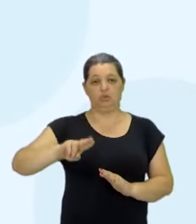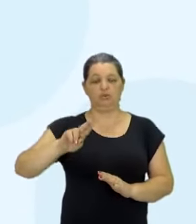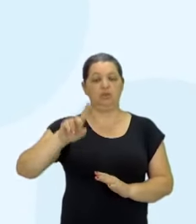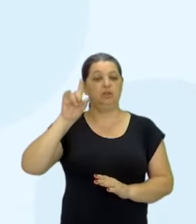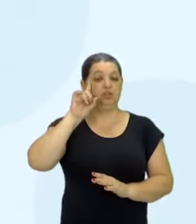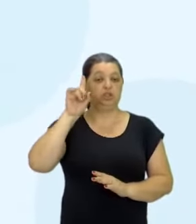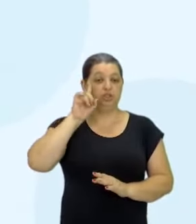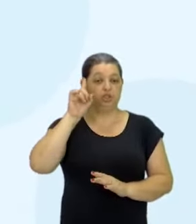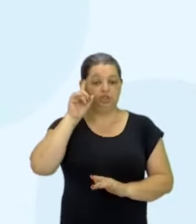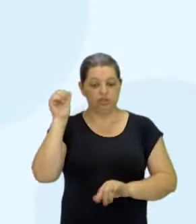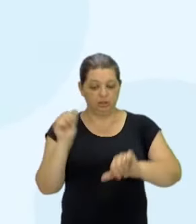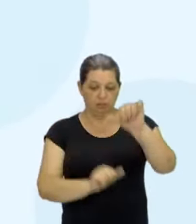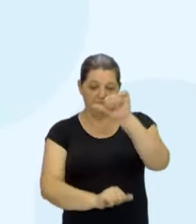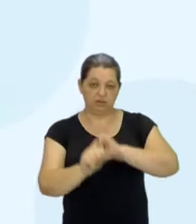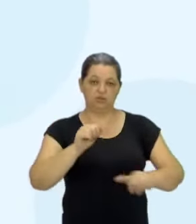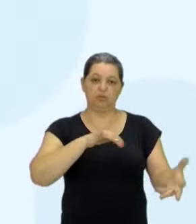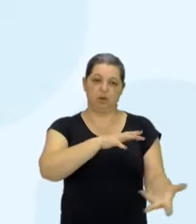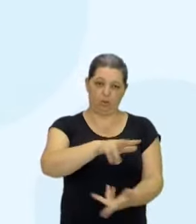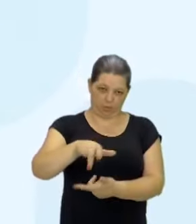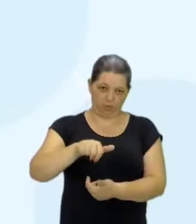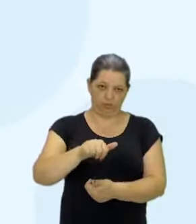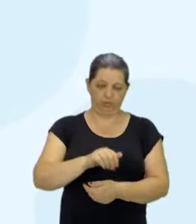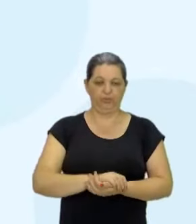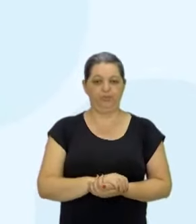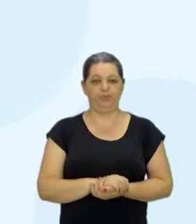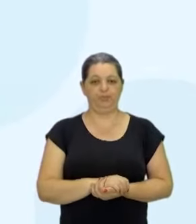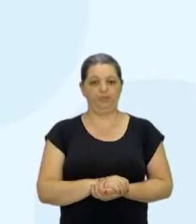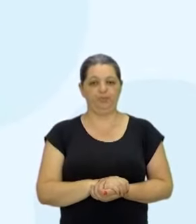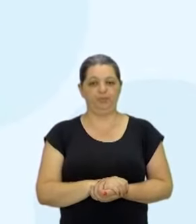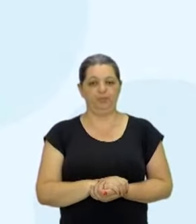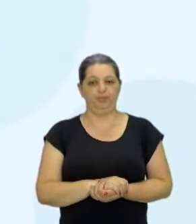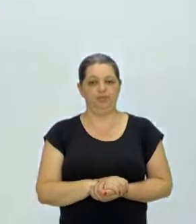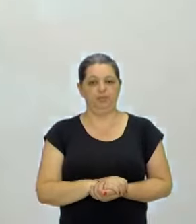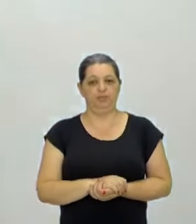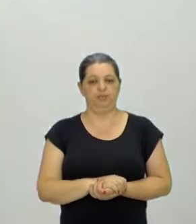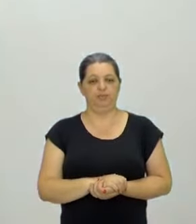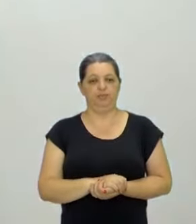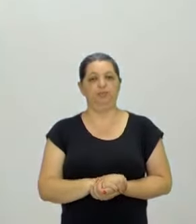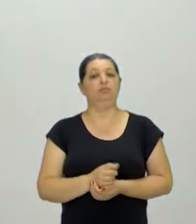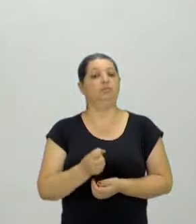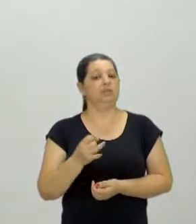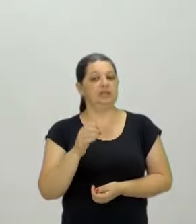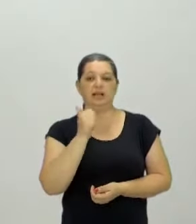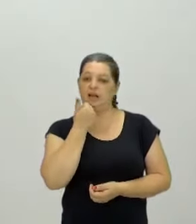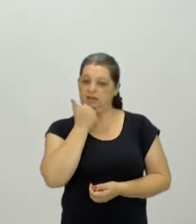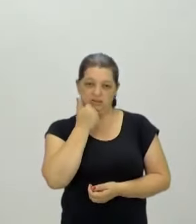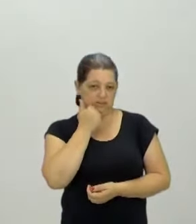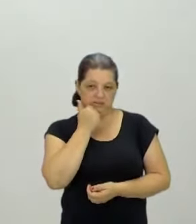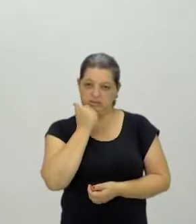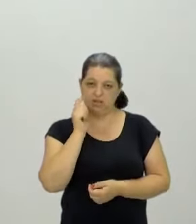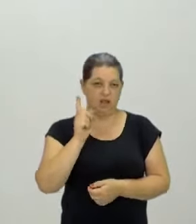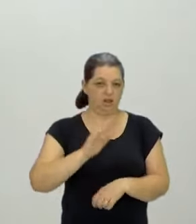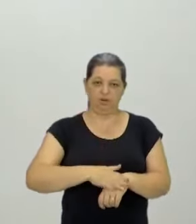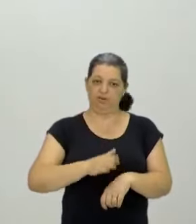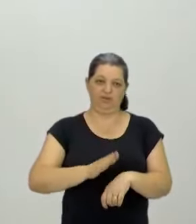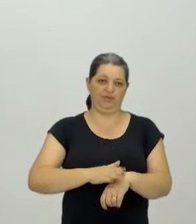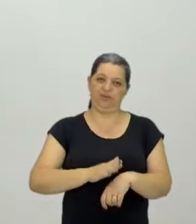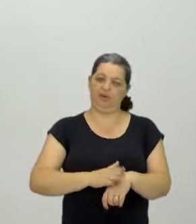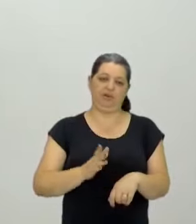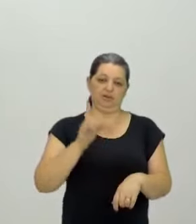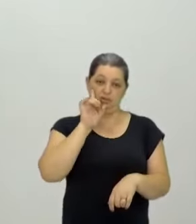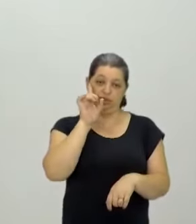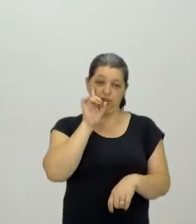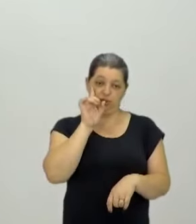transformar o mundo. Change the world. Ok? Se a ciência não faz isso na sua vida, então não é ciência, né? É